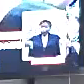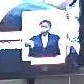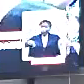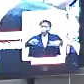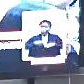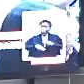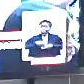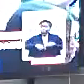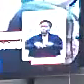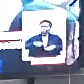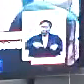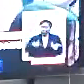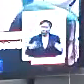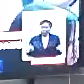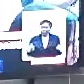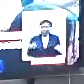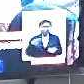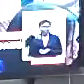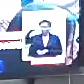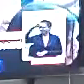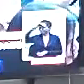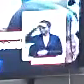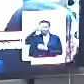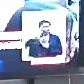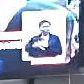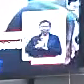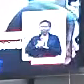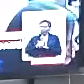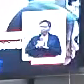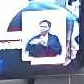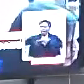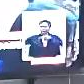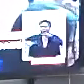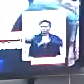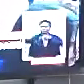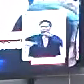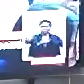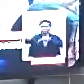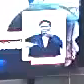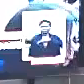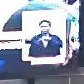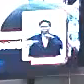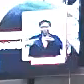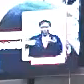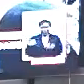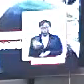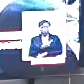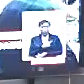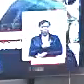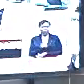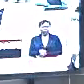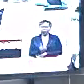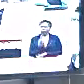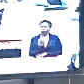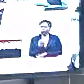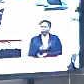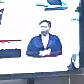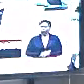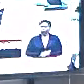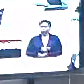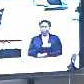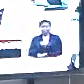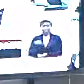saberem das leis e vim discutir com a gente é um absurdo eles